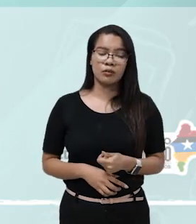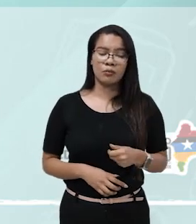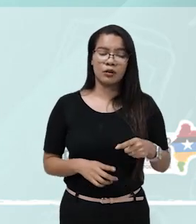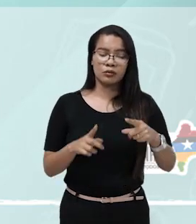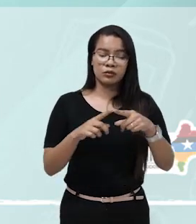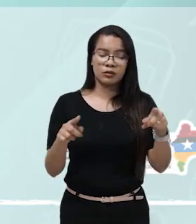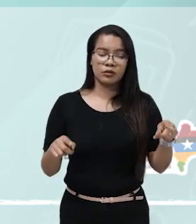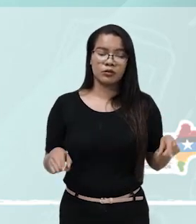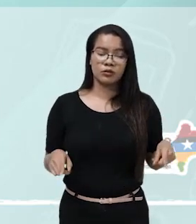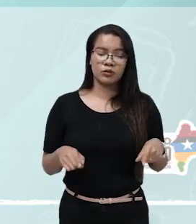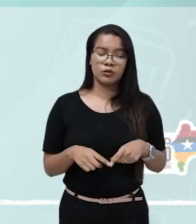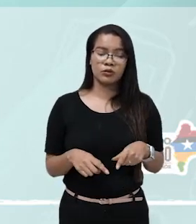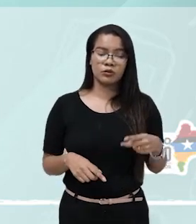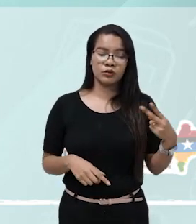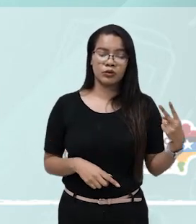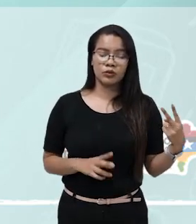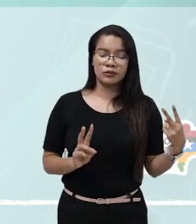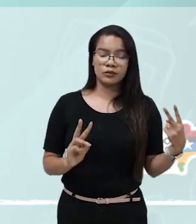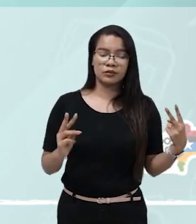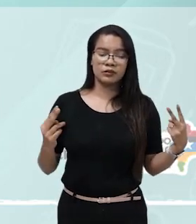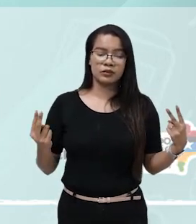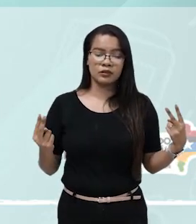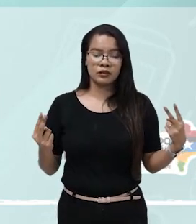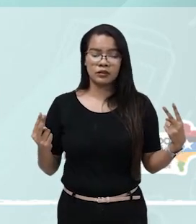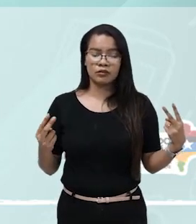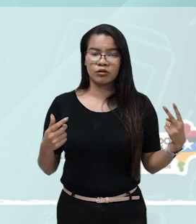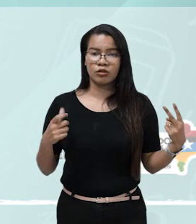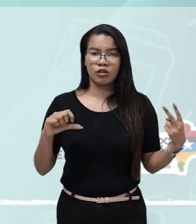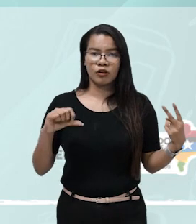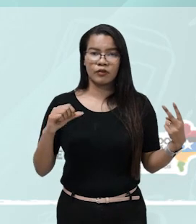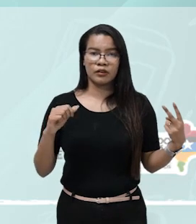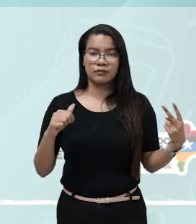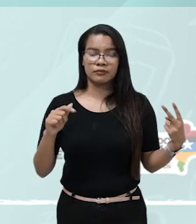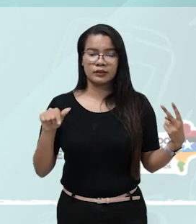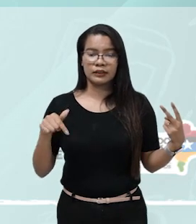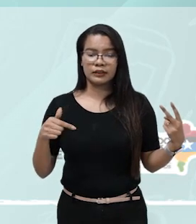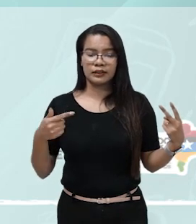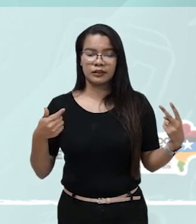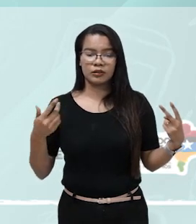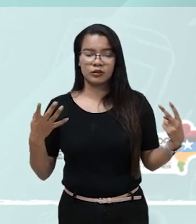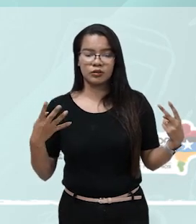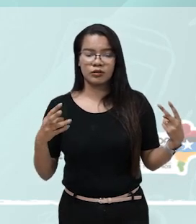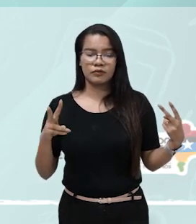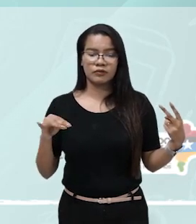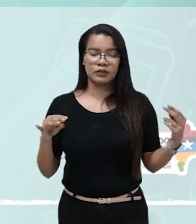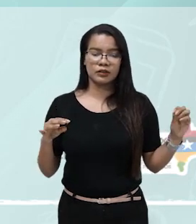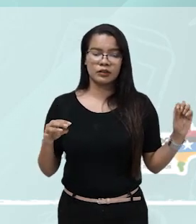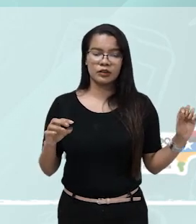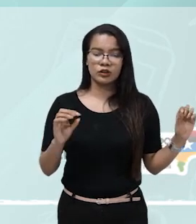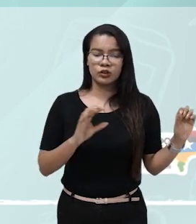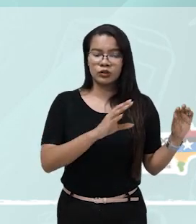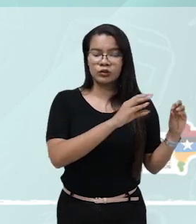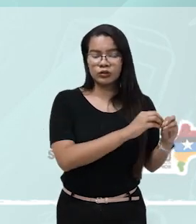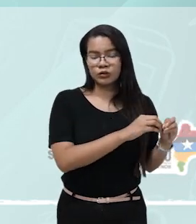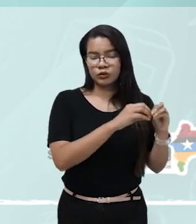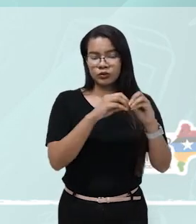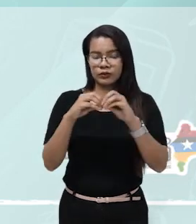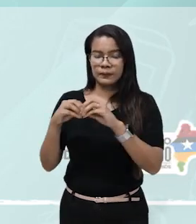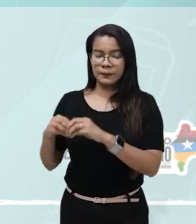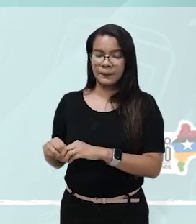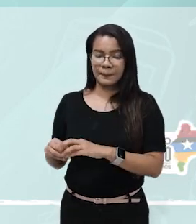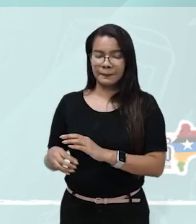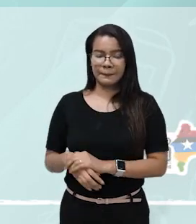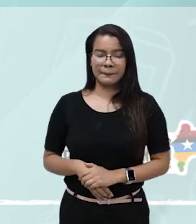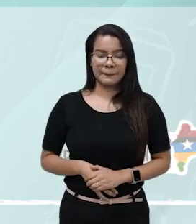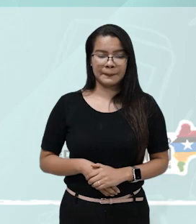uma espécie de 2 cones aqui desse lado, uma distância de 9 metros e 14. Esse indivíduo vai, pega um cone, volta aqui, né, coloca aqui onde